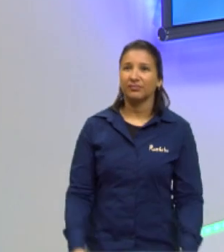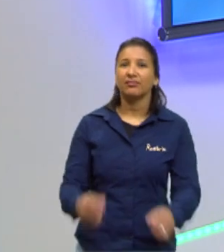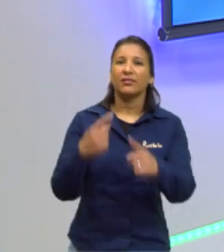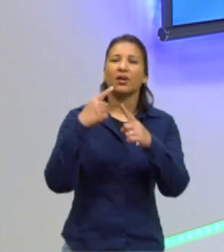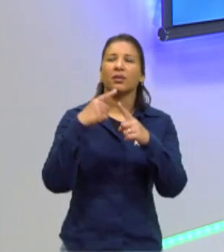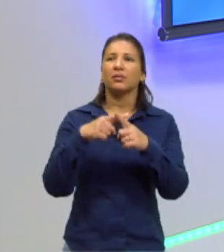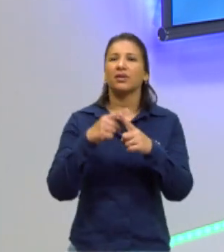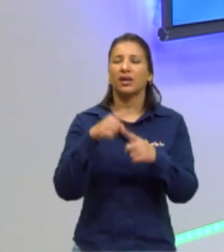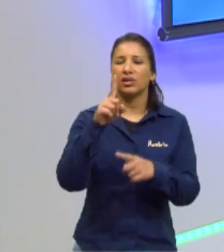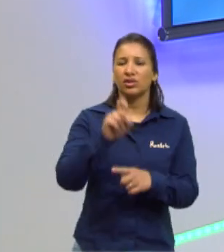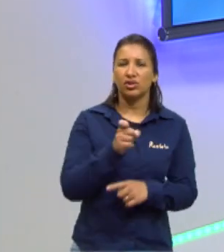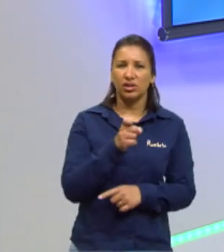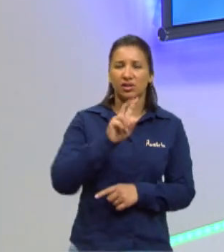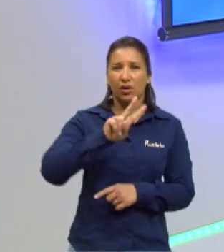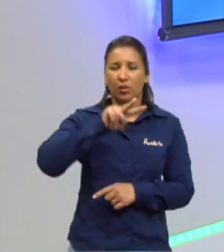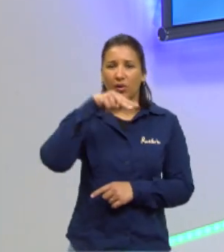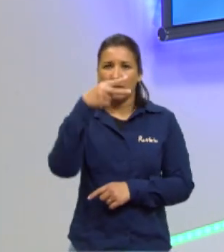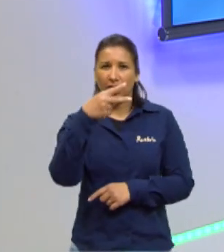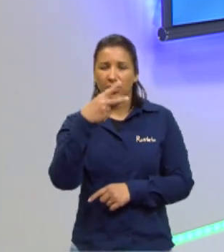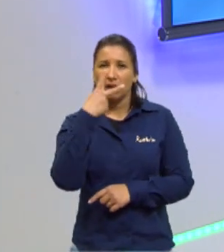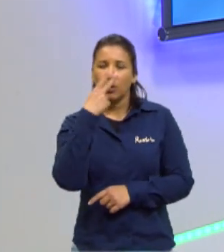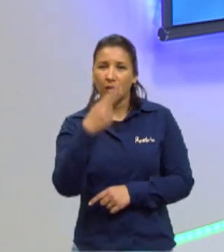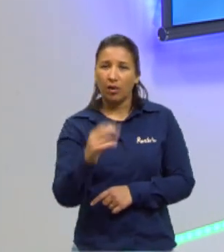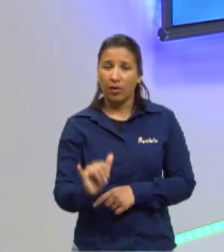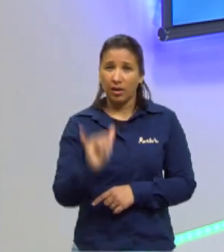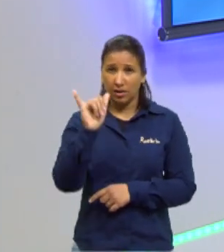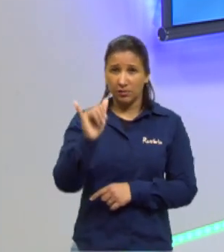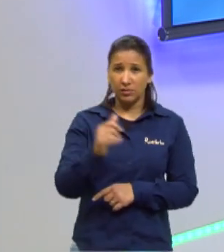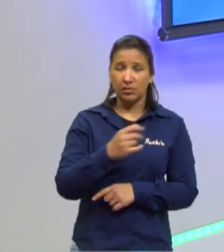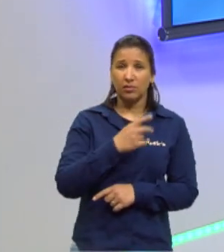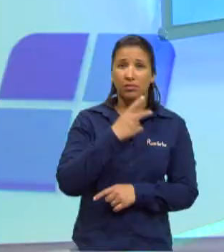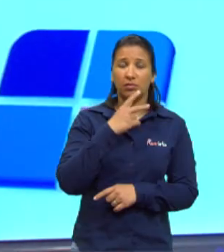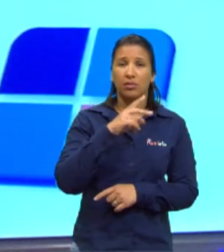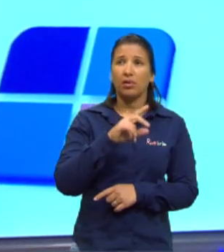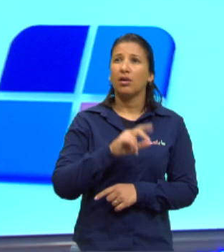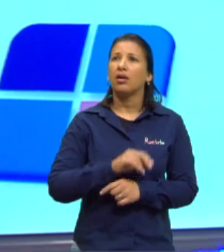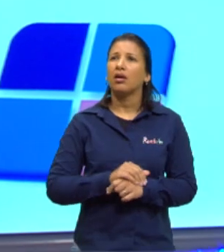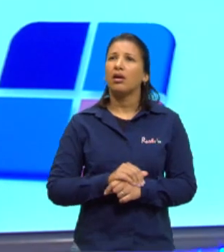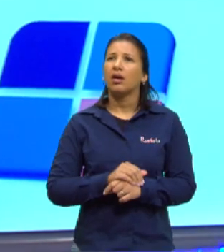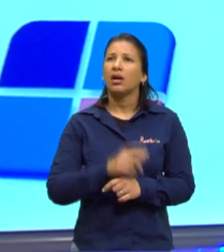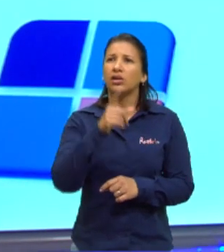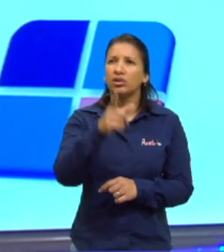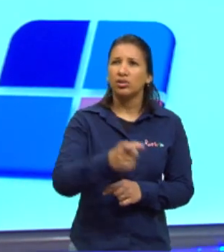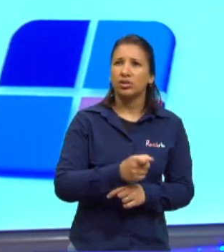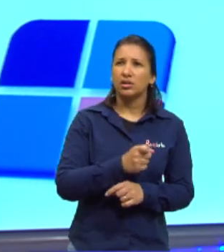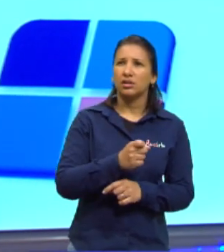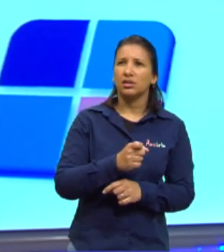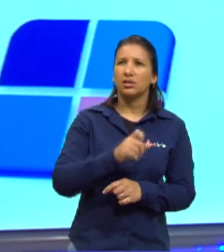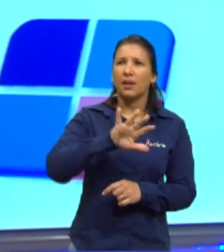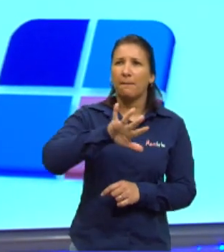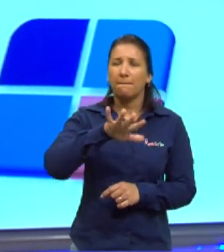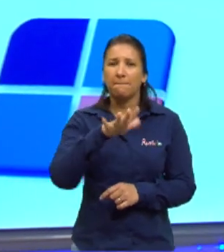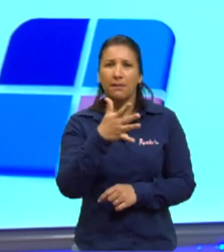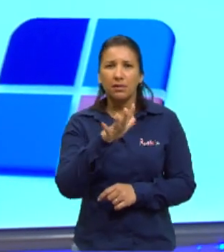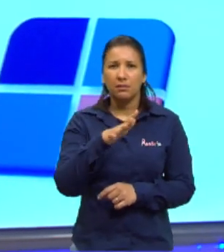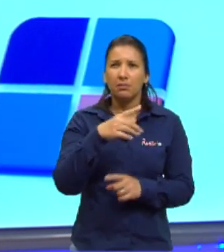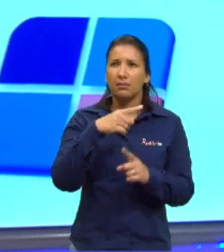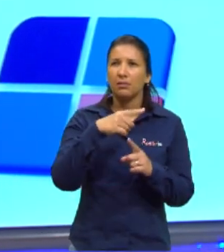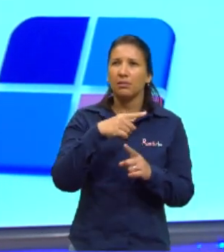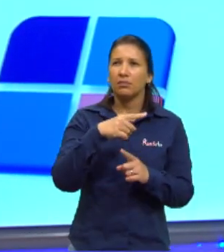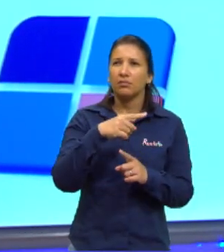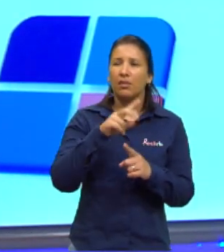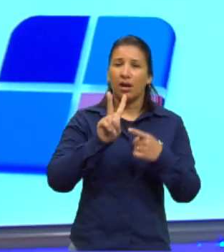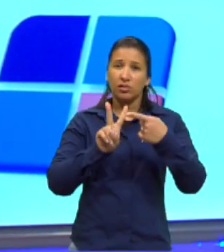quadrado igual a y, x ao quadrado igual a 4, x é igual a mais ou menos a raiz quadrada